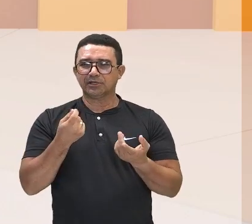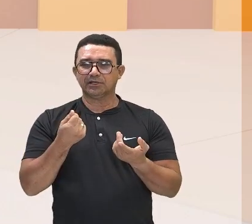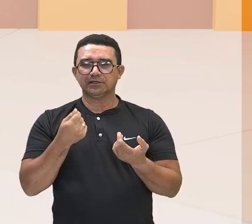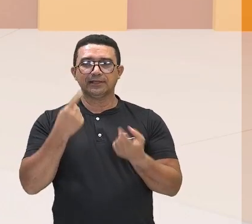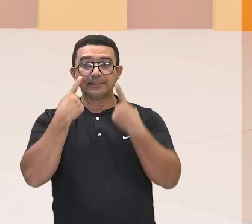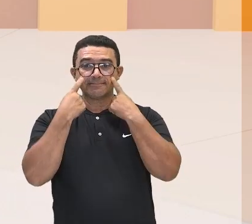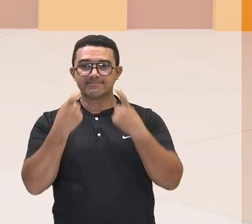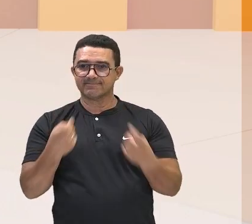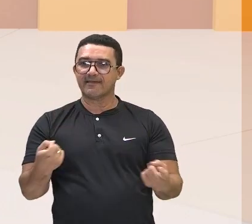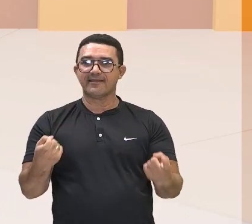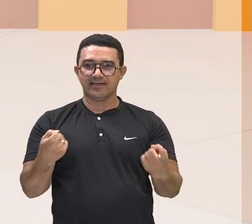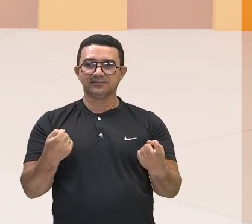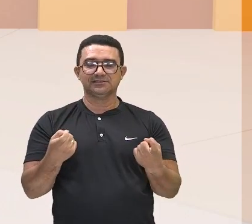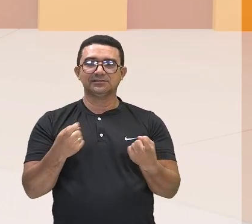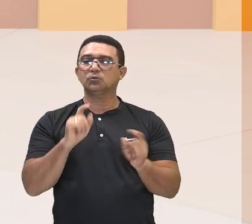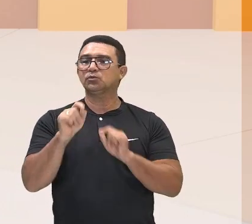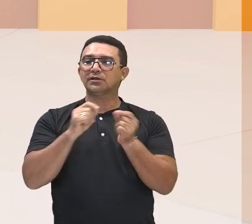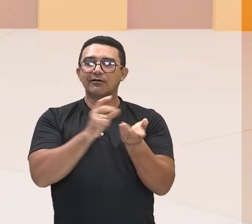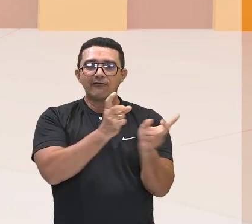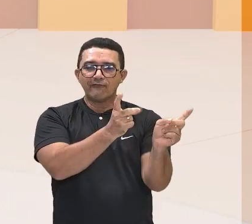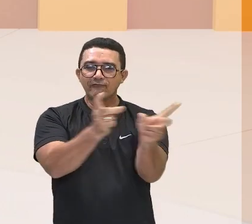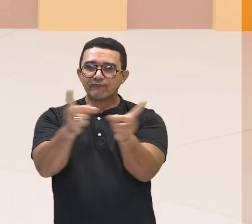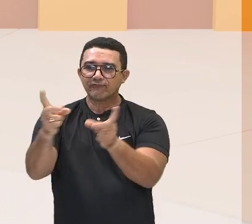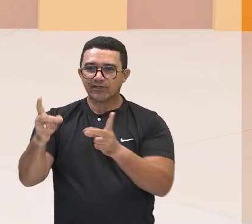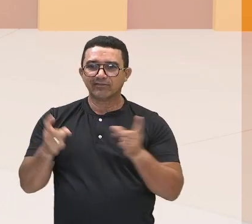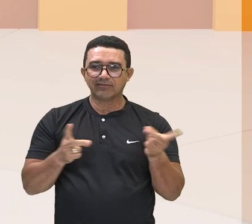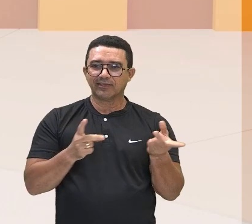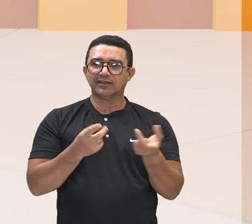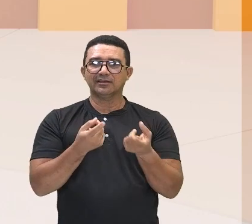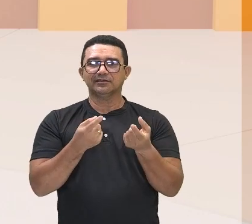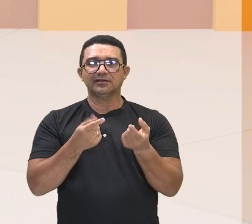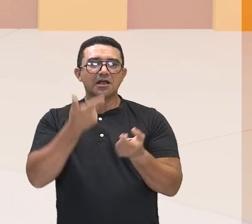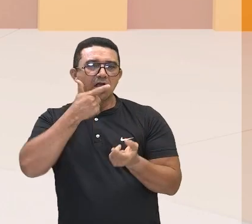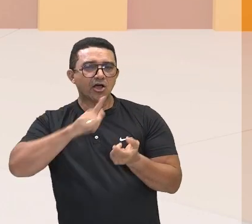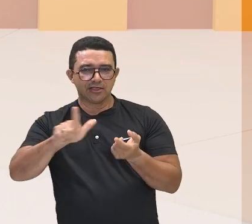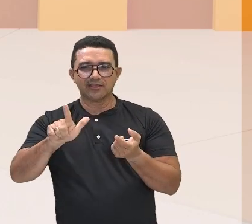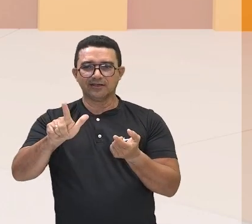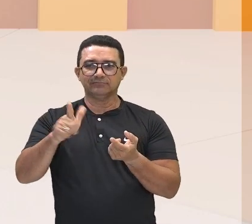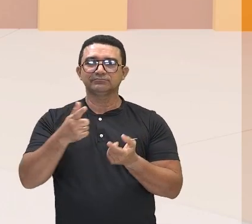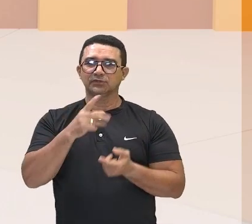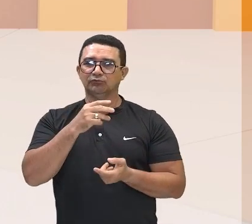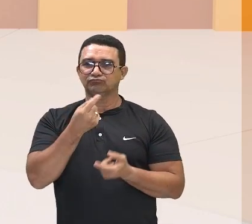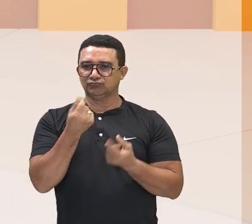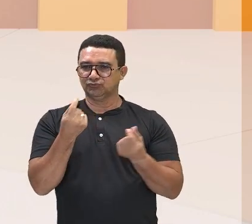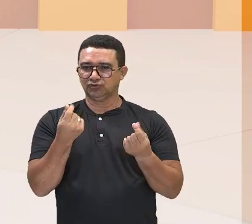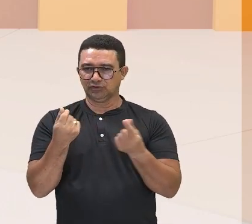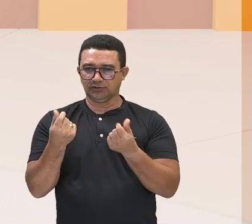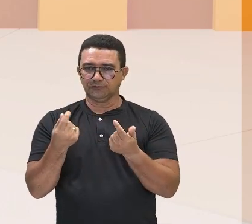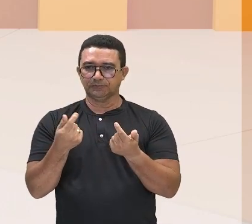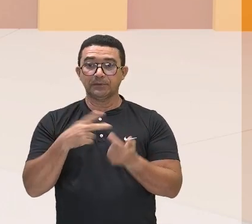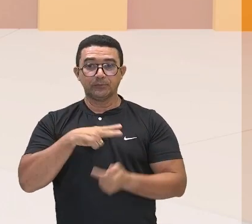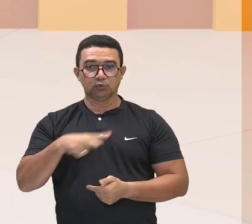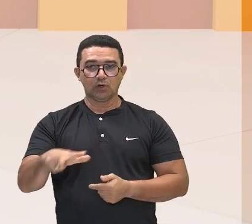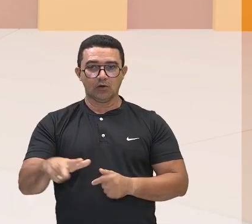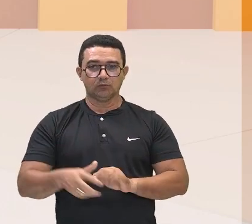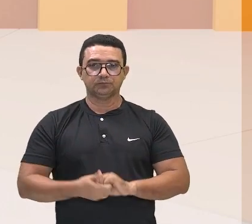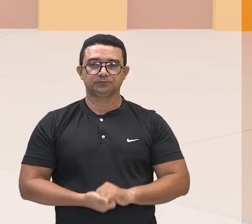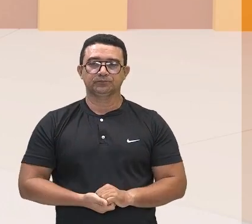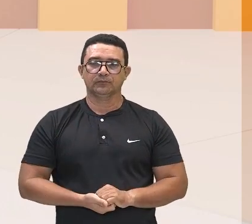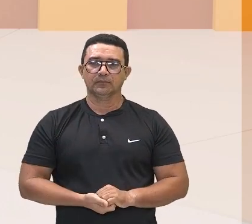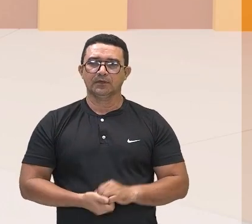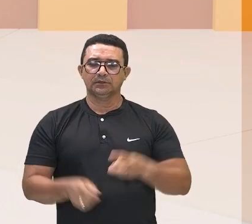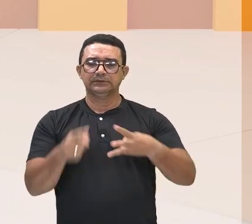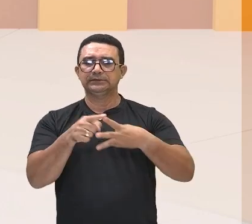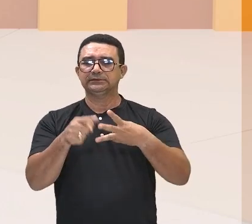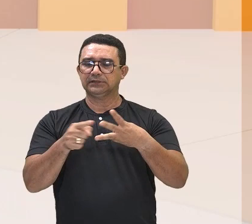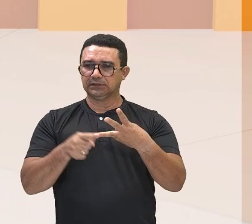extrair as riquezas e sim fazer com que a metrópole ganhasse dinheiro. Ok? Mas não são apenas essas 3,